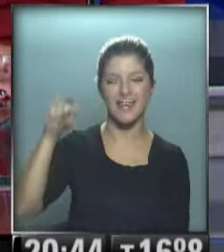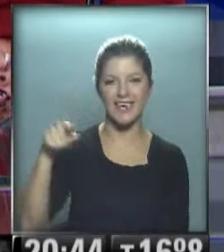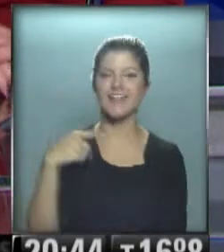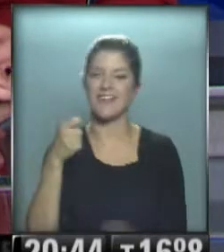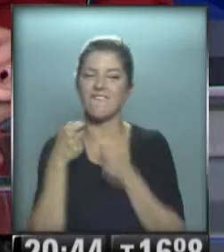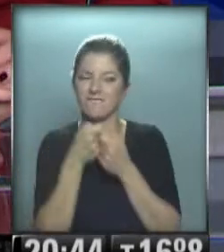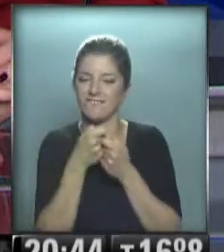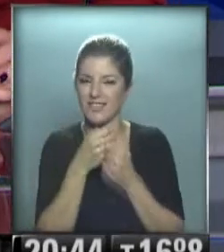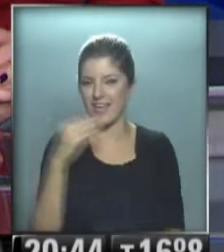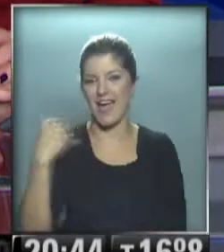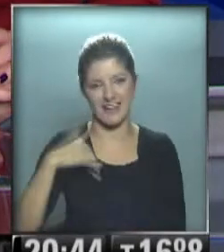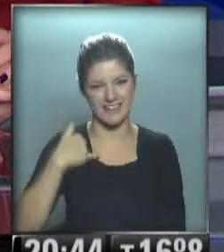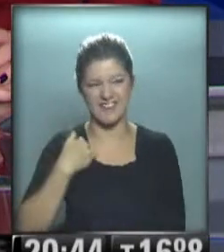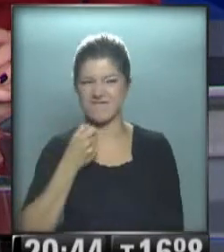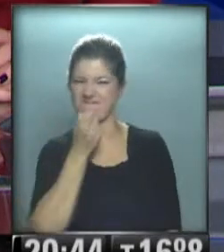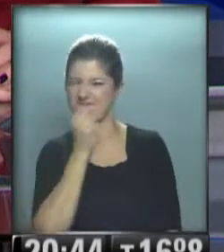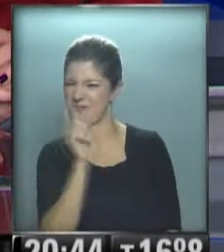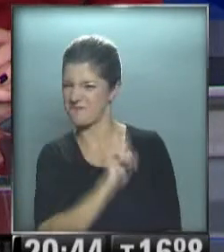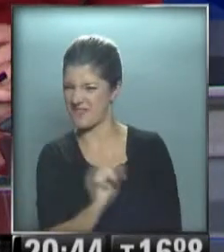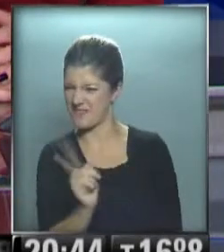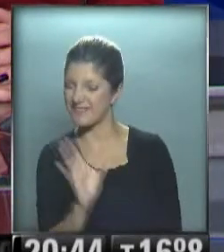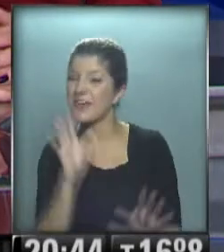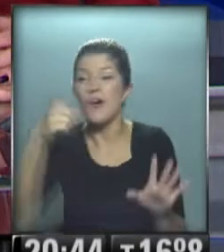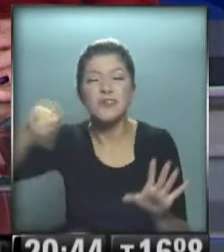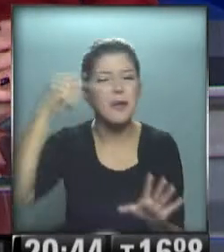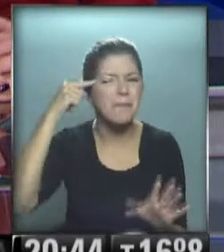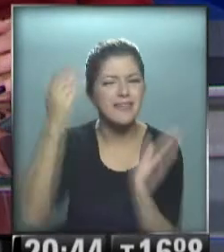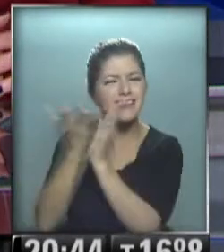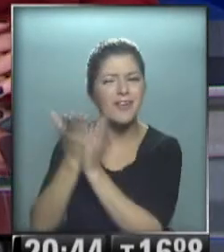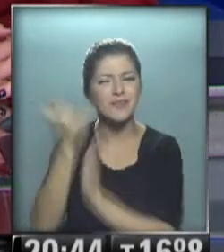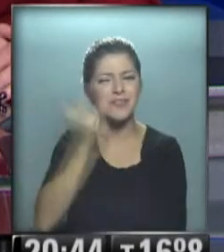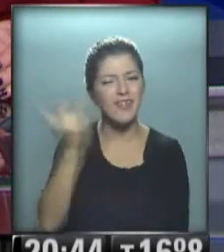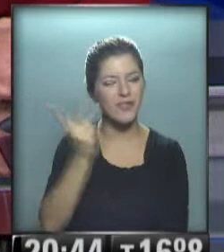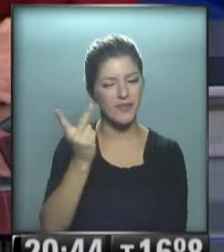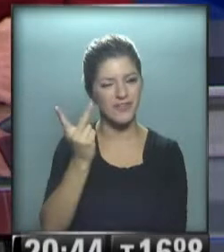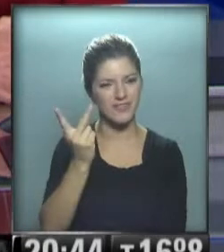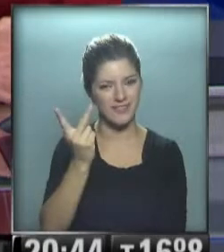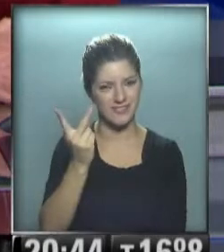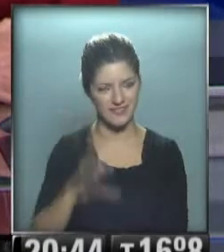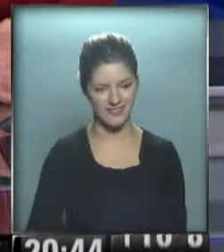favorito a la República Argentina, não é boa tática. Não sei como lo analisam ustedes allí em São Paulo, Maxi e Pablo.